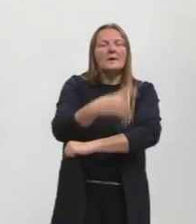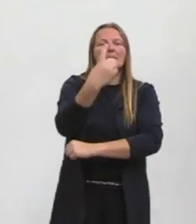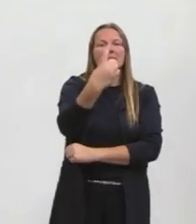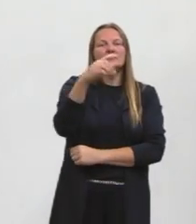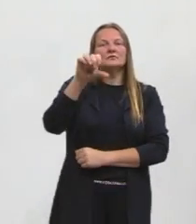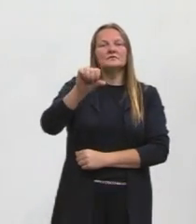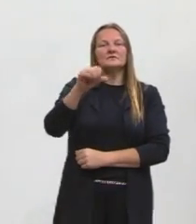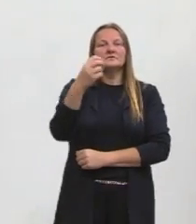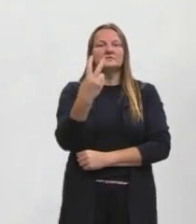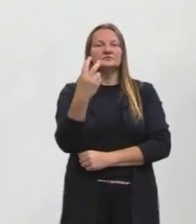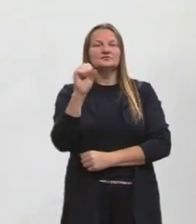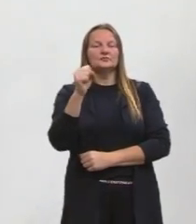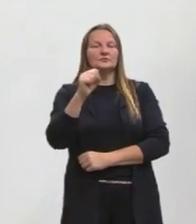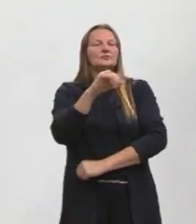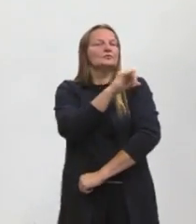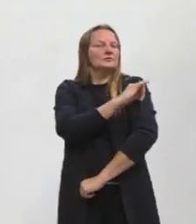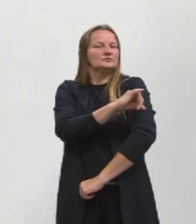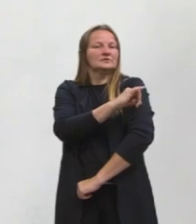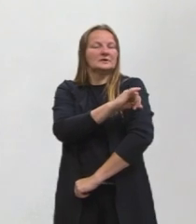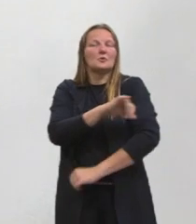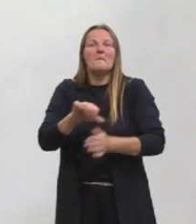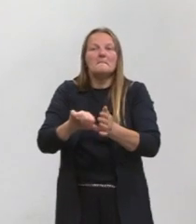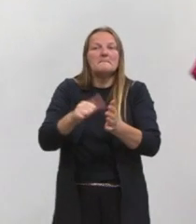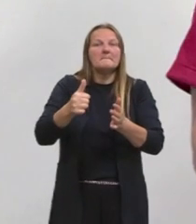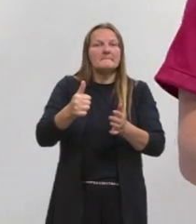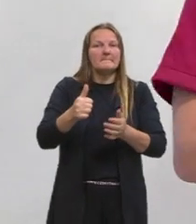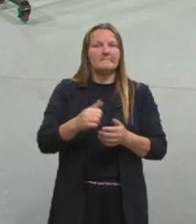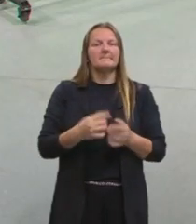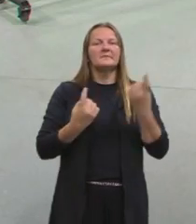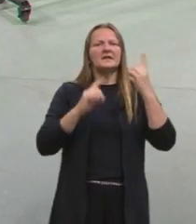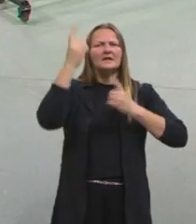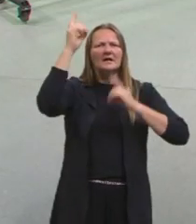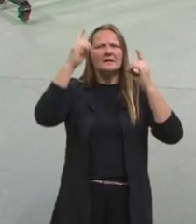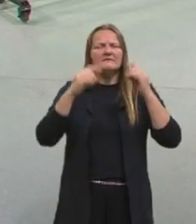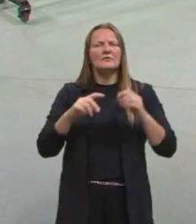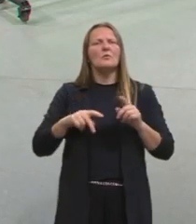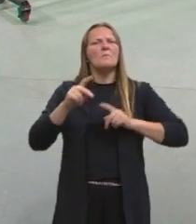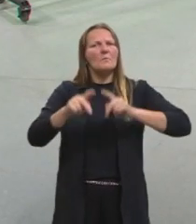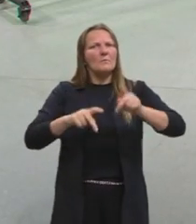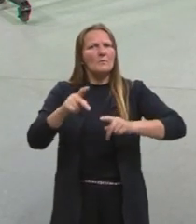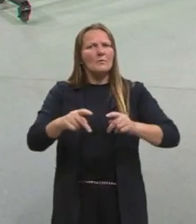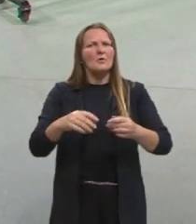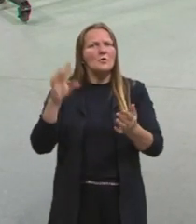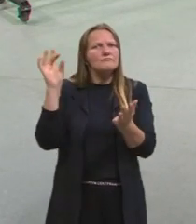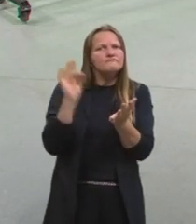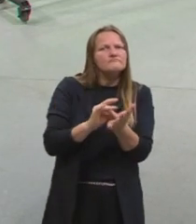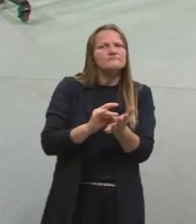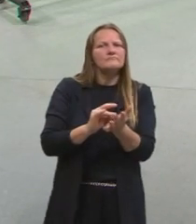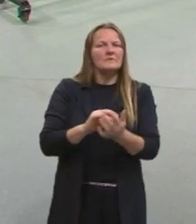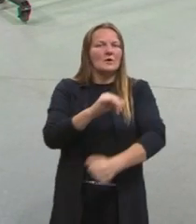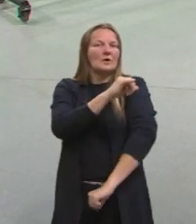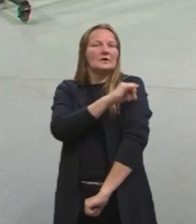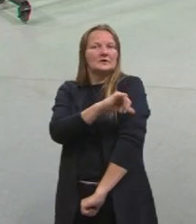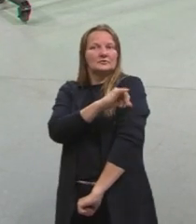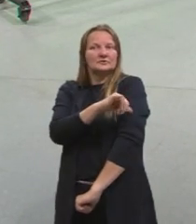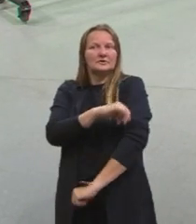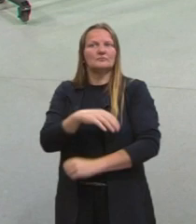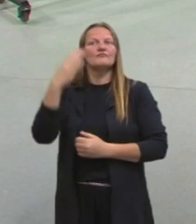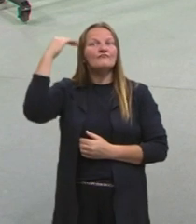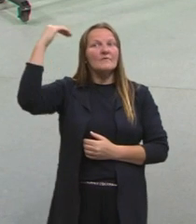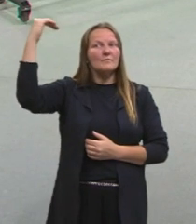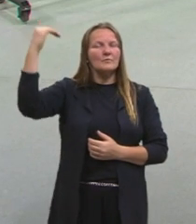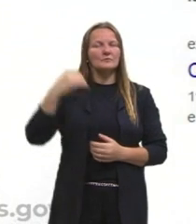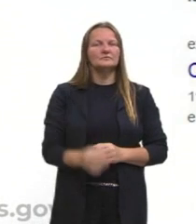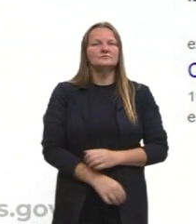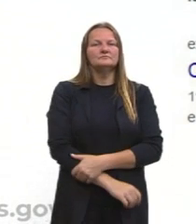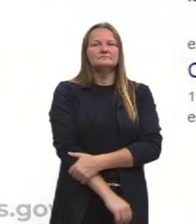1928 no Rio de Janeiro onde de fato o carnaval se popularizou e se consolidou né E aí gente nós temos